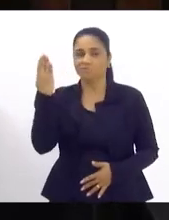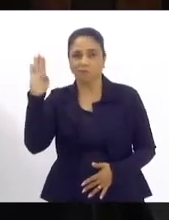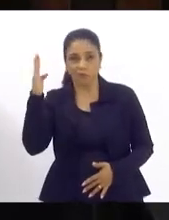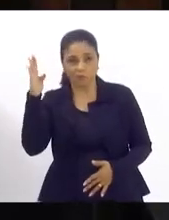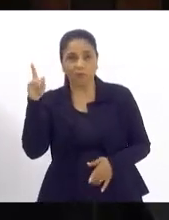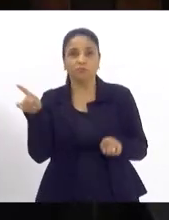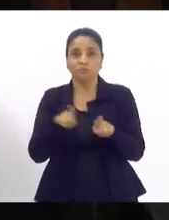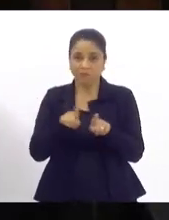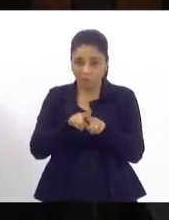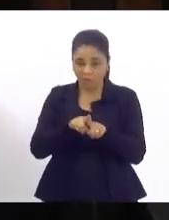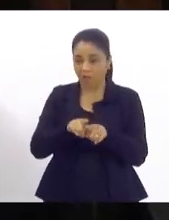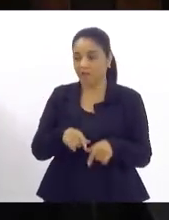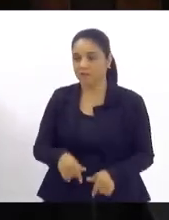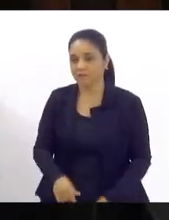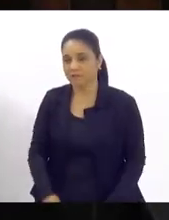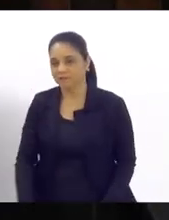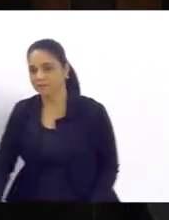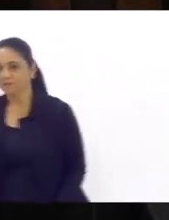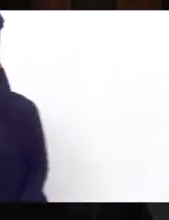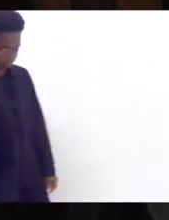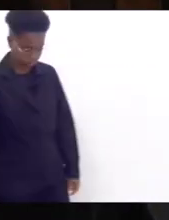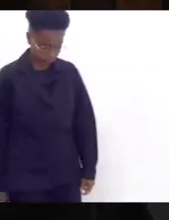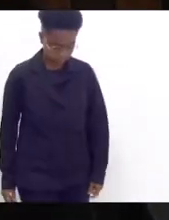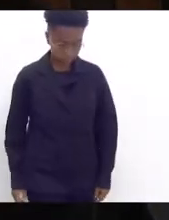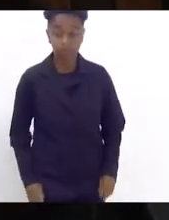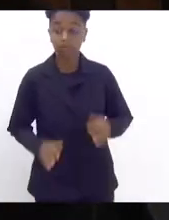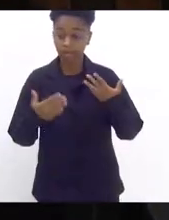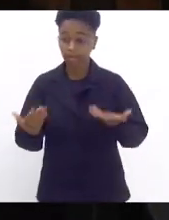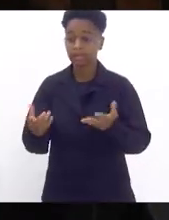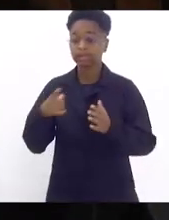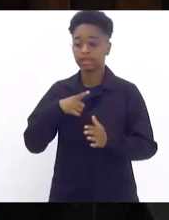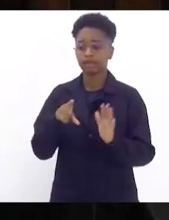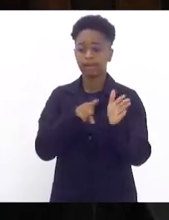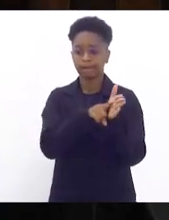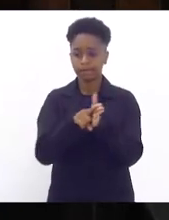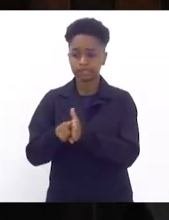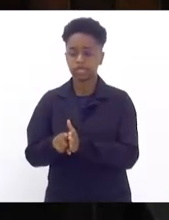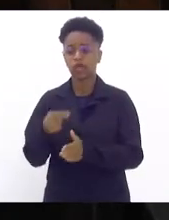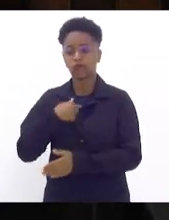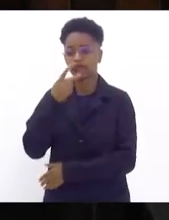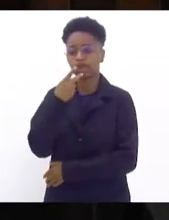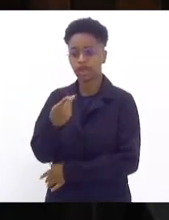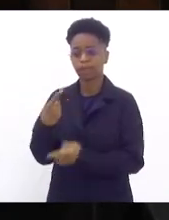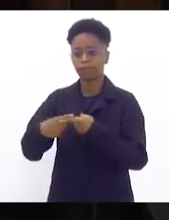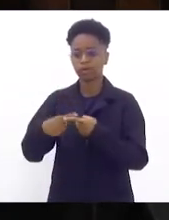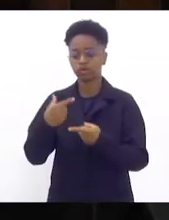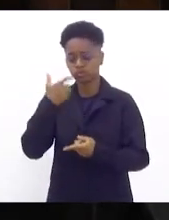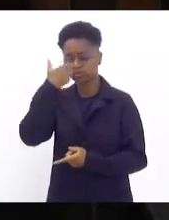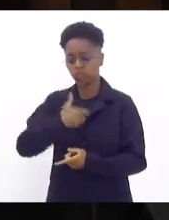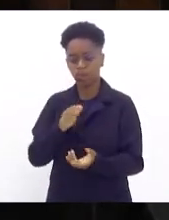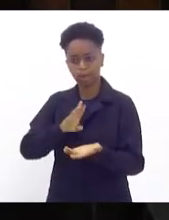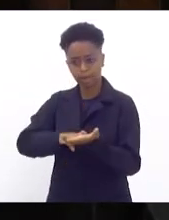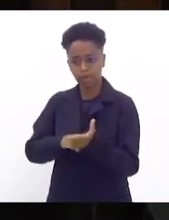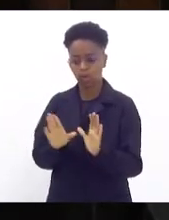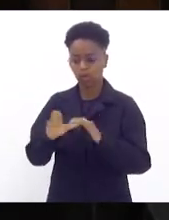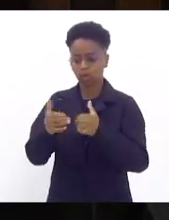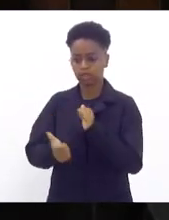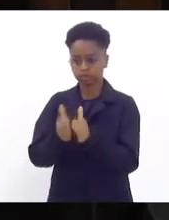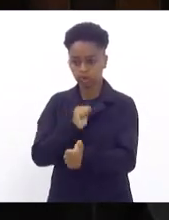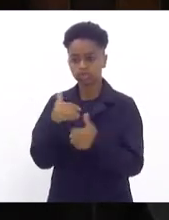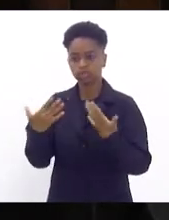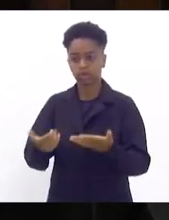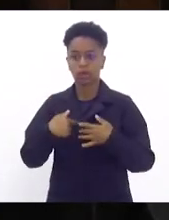são torcedores que sofrem com esses preços. Então a gente teve essa fiscalização. Estou falando isso, presidente, como membro da Comissão de Esporte, acho que deu essa